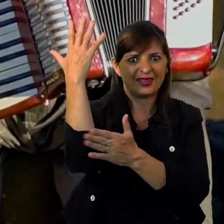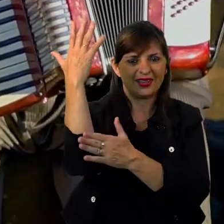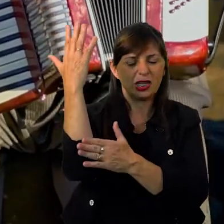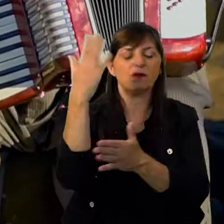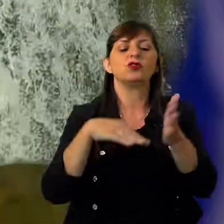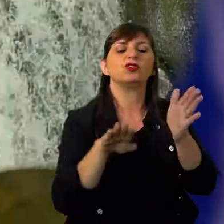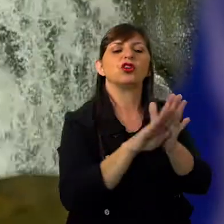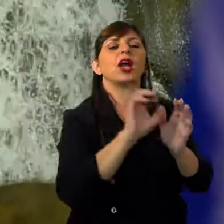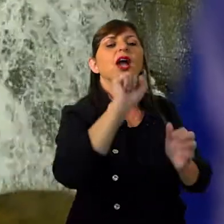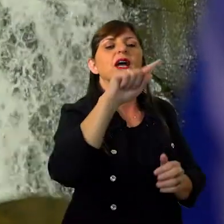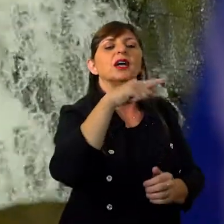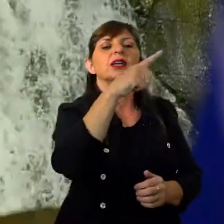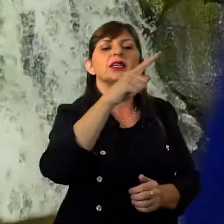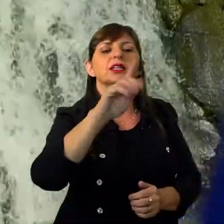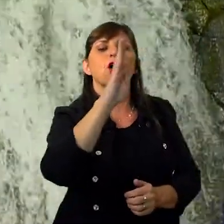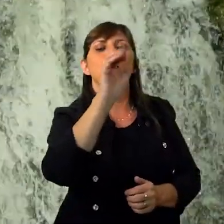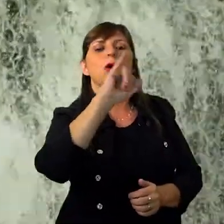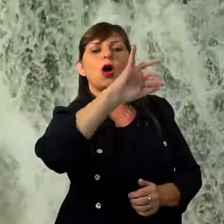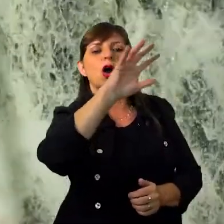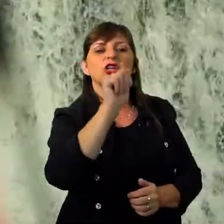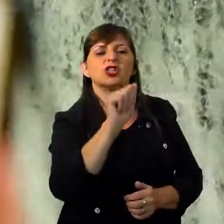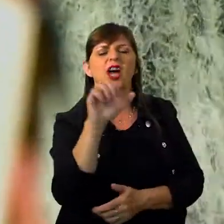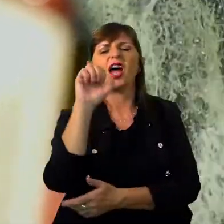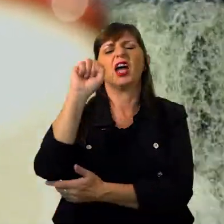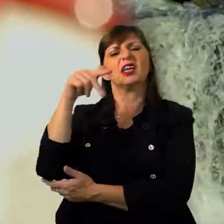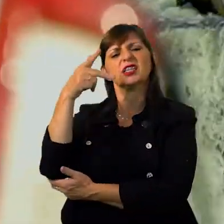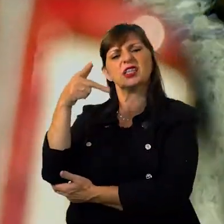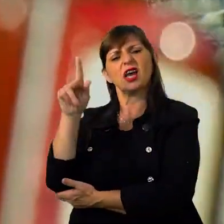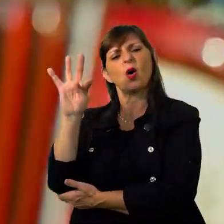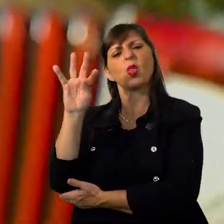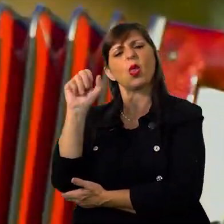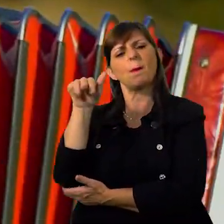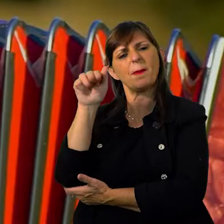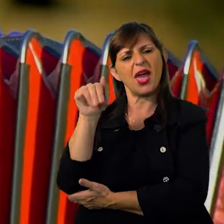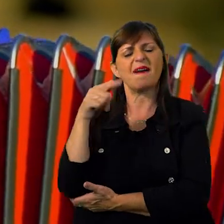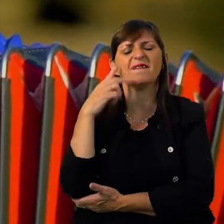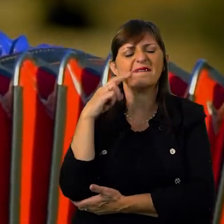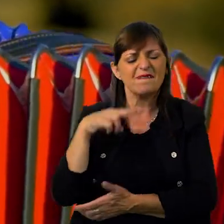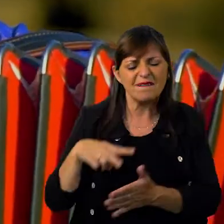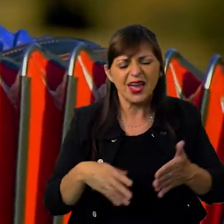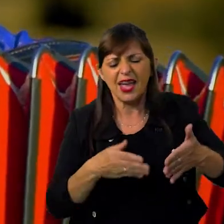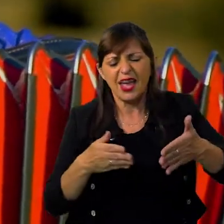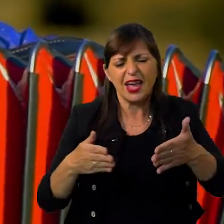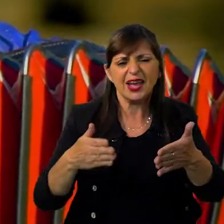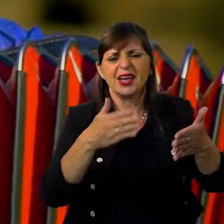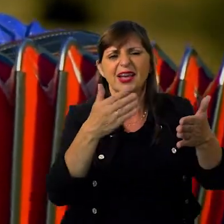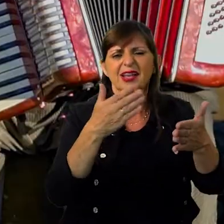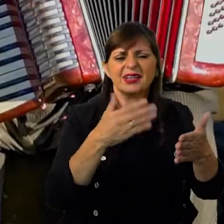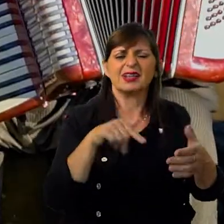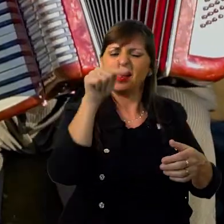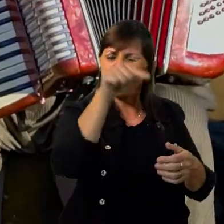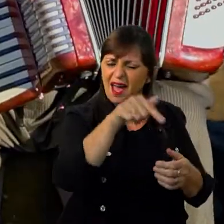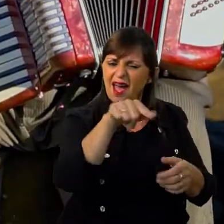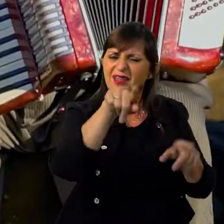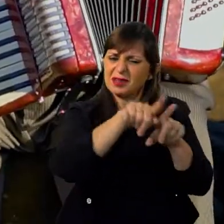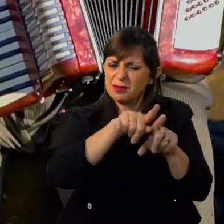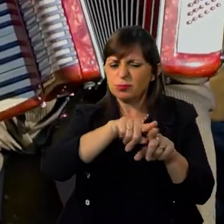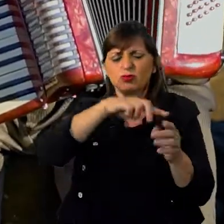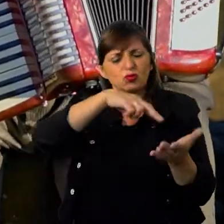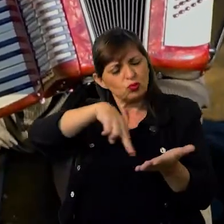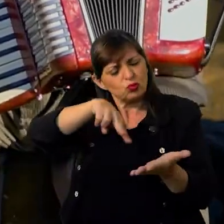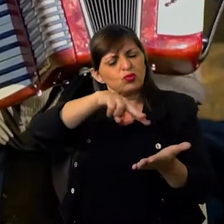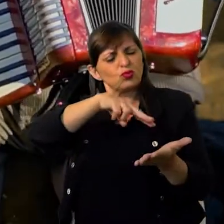bom levando na minha bolsa Fé do Enrico e deve ser Ana quando chegar em São